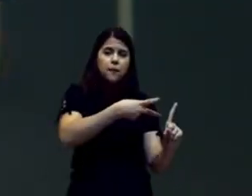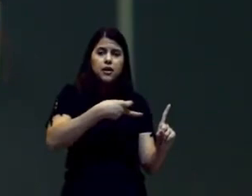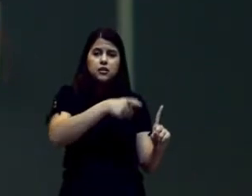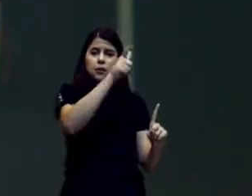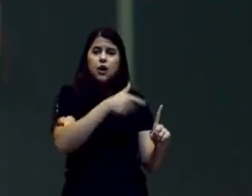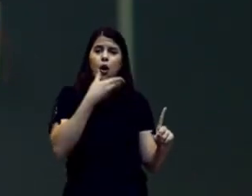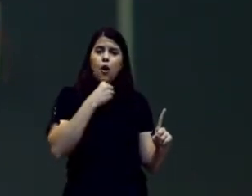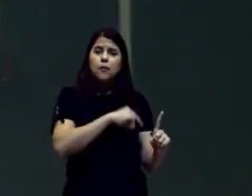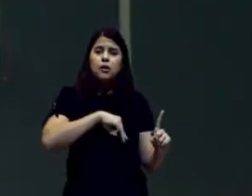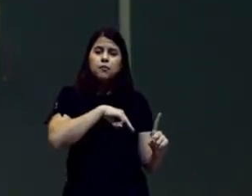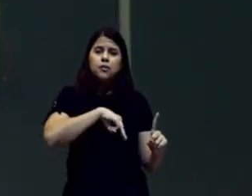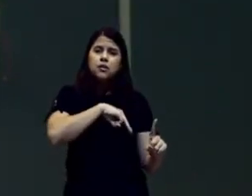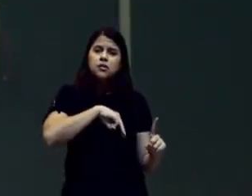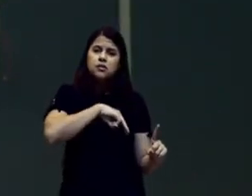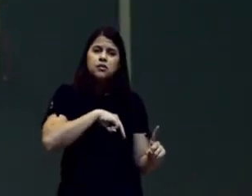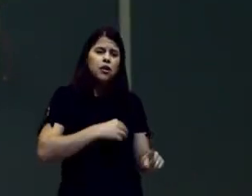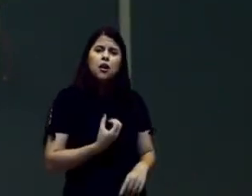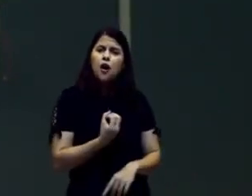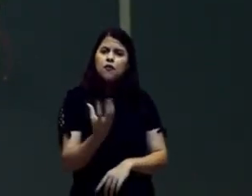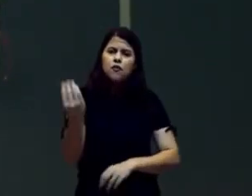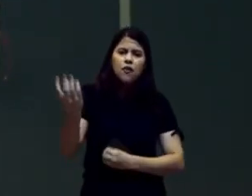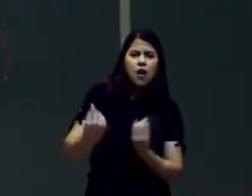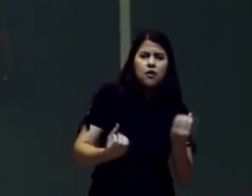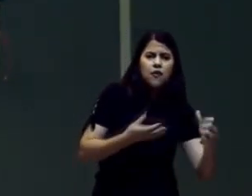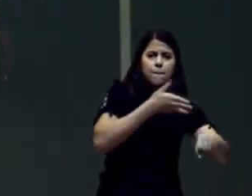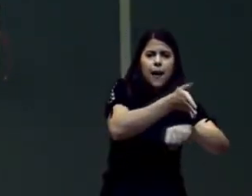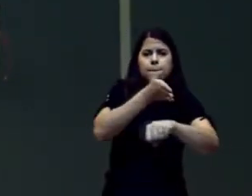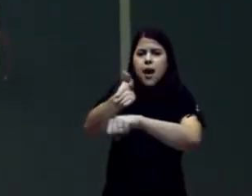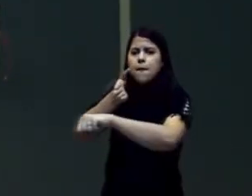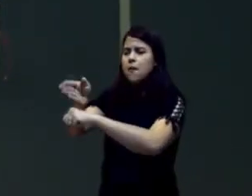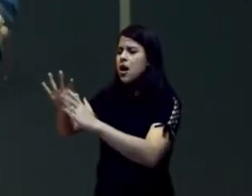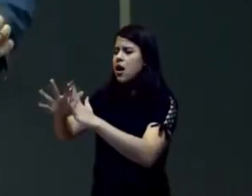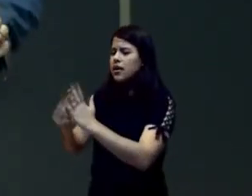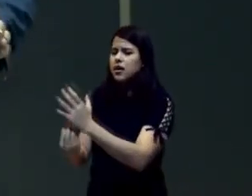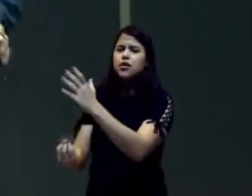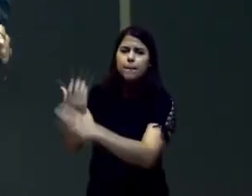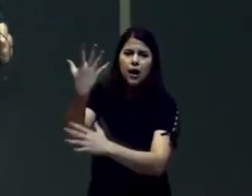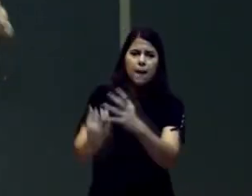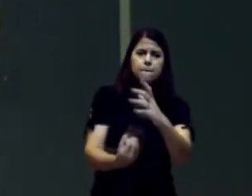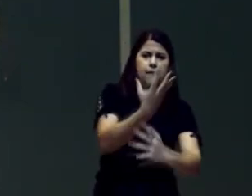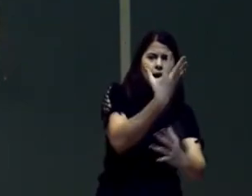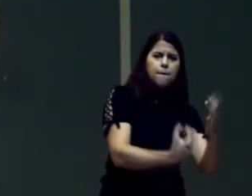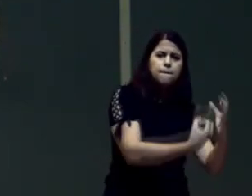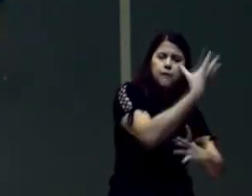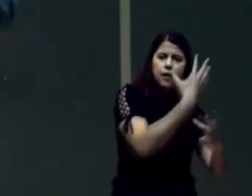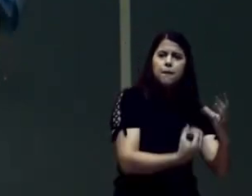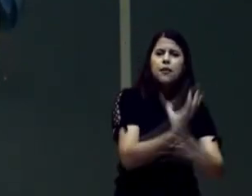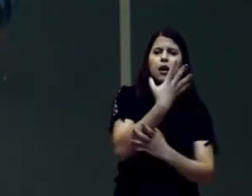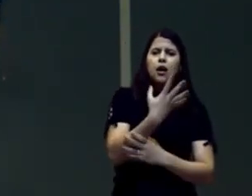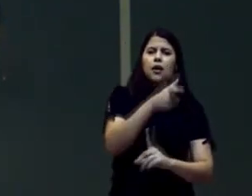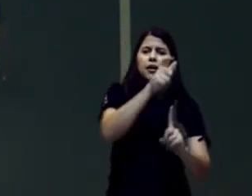que viaja, estabelece igrejas, consolida obras, e na consolidação dessas obras